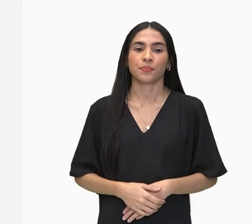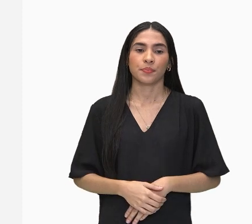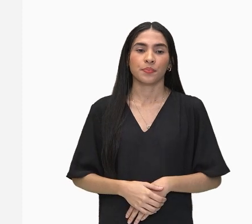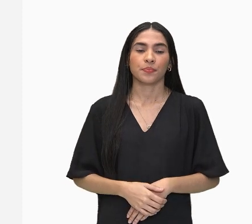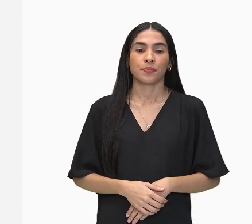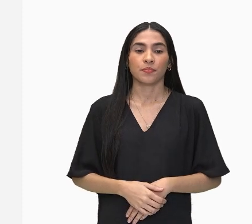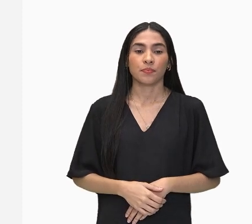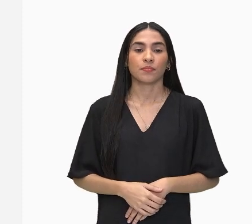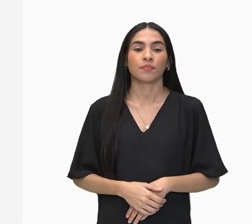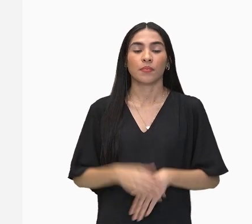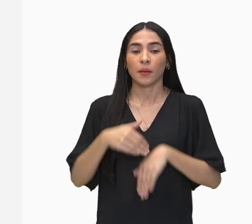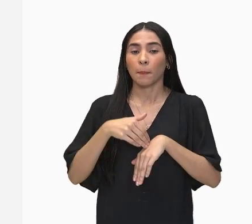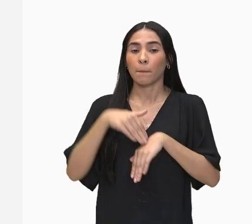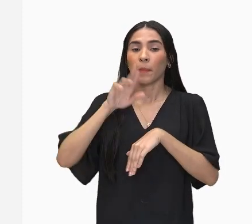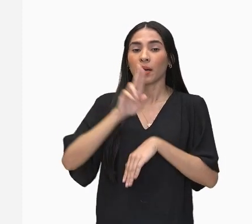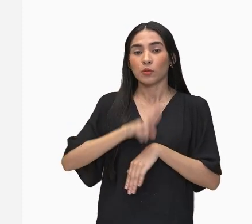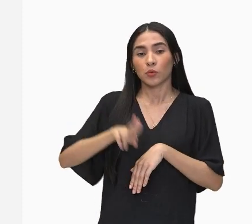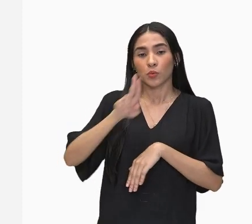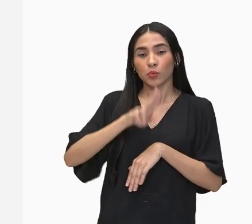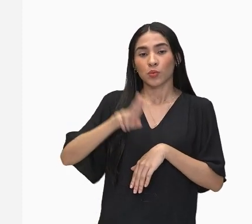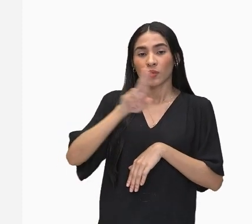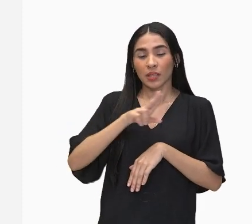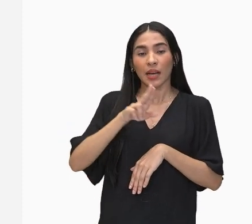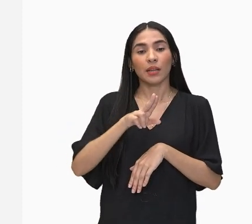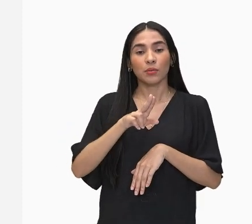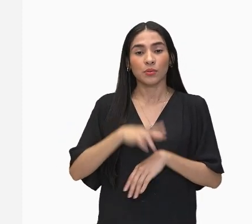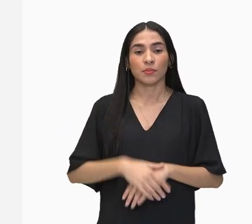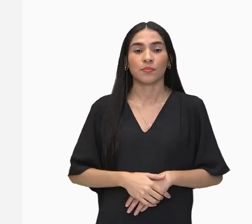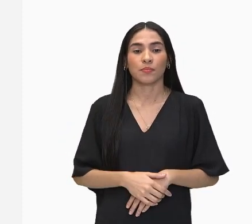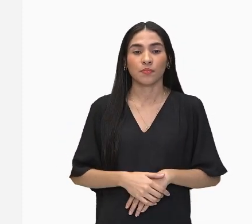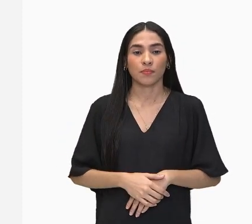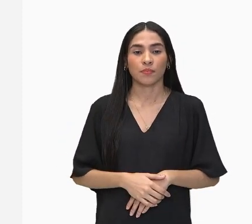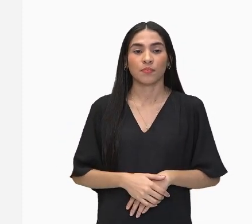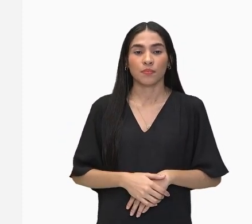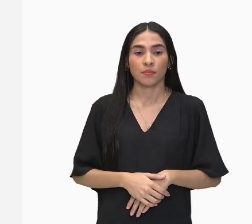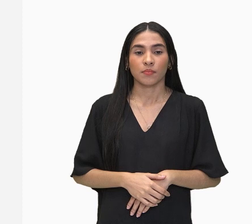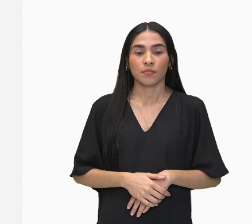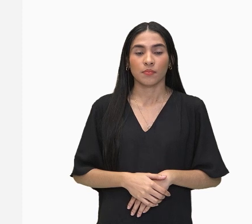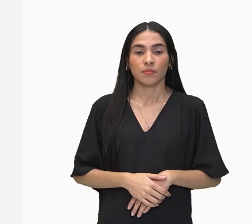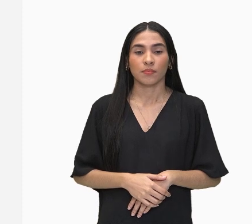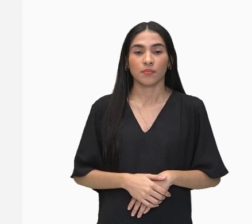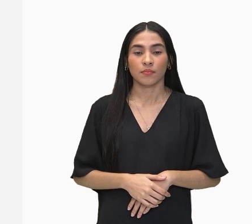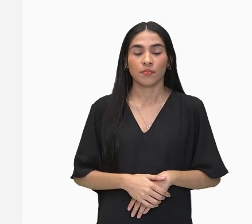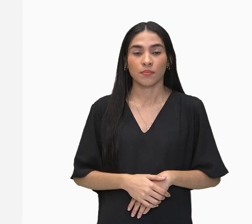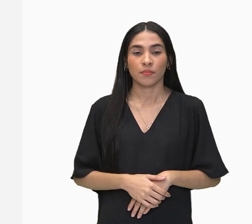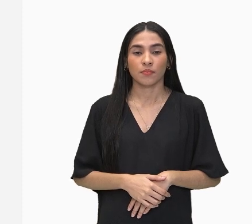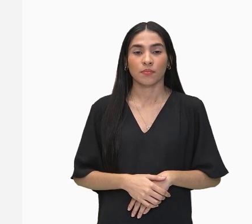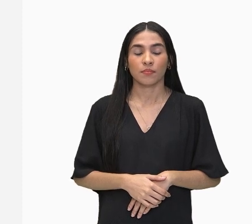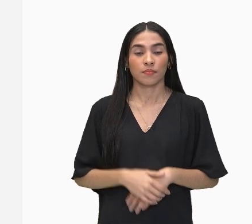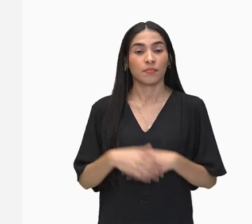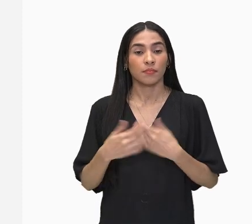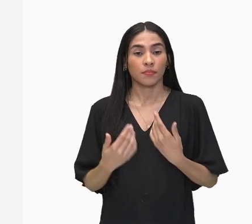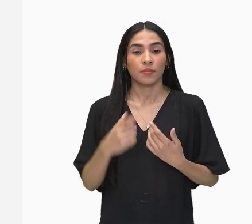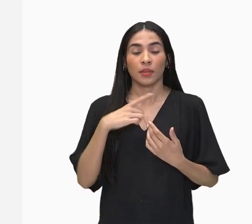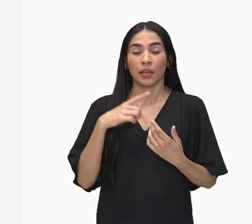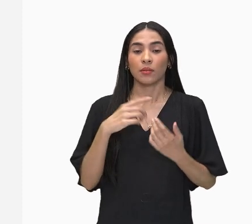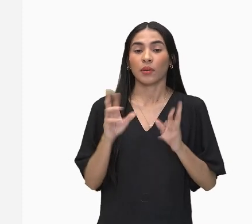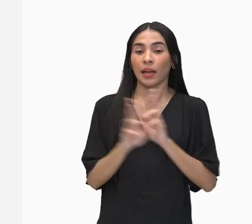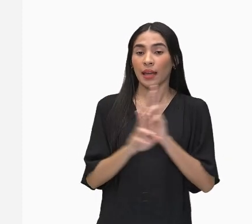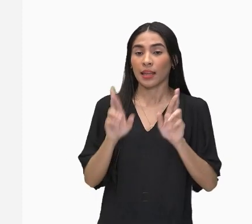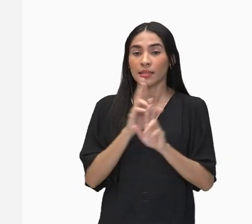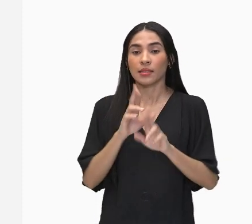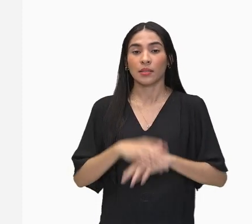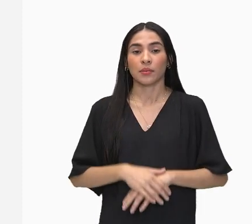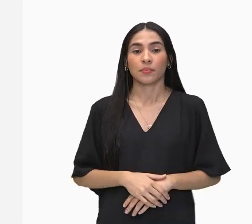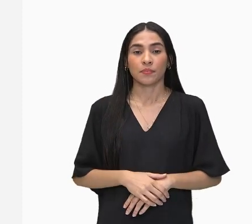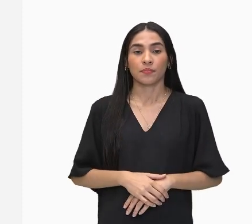como os portos mais movimentados do nosso país, né, em relação ao envolvendo aí o